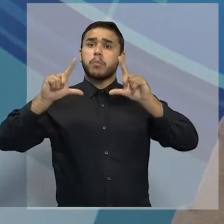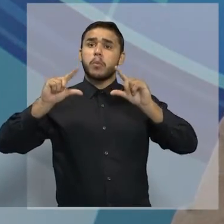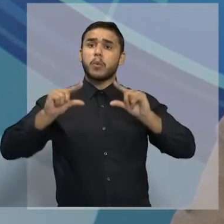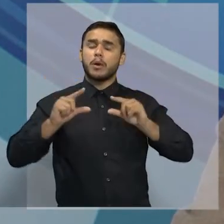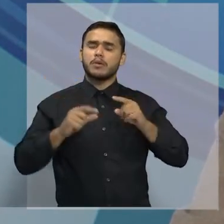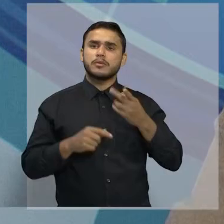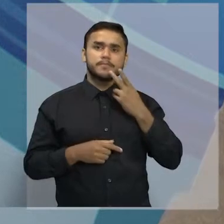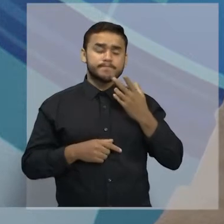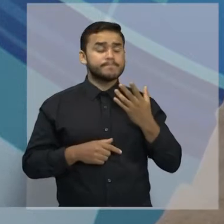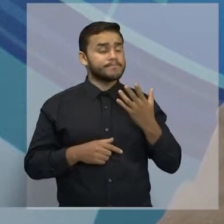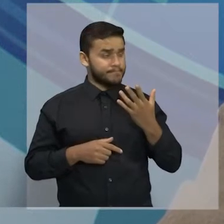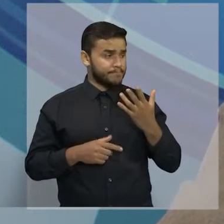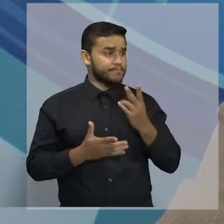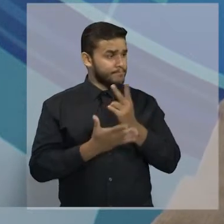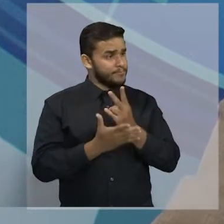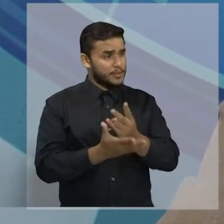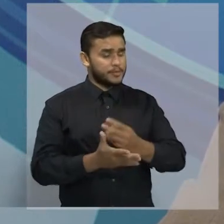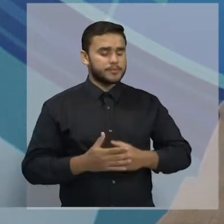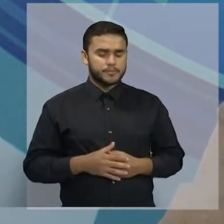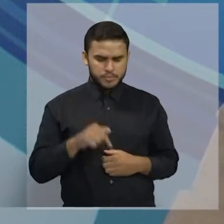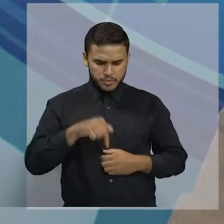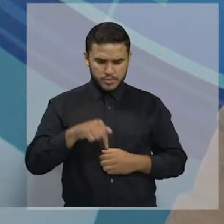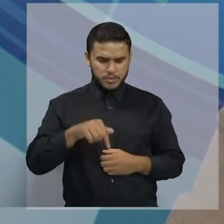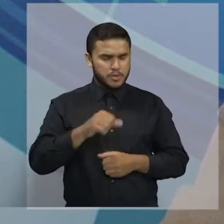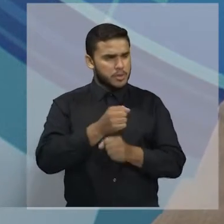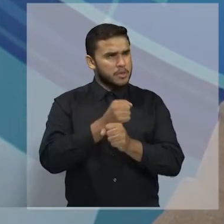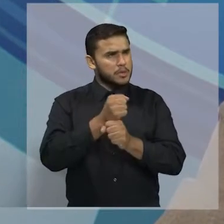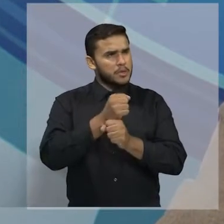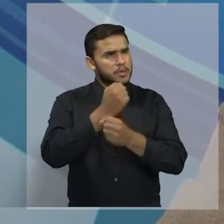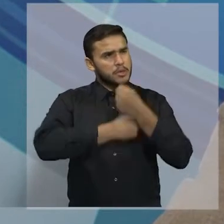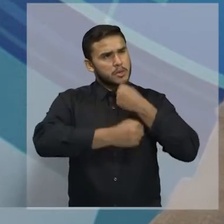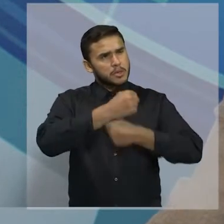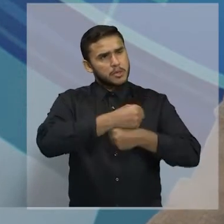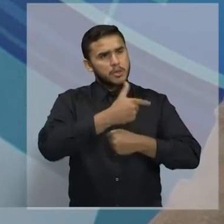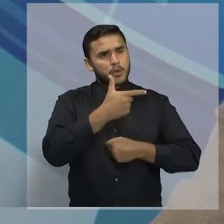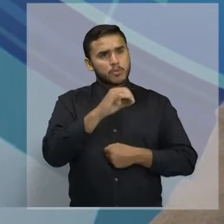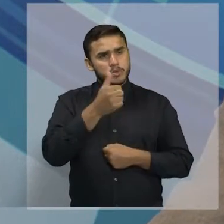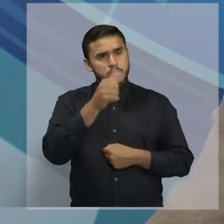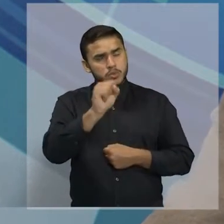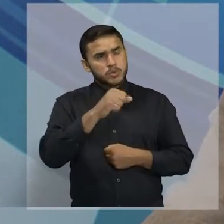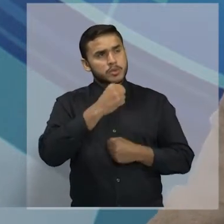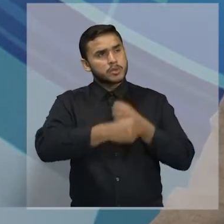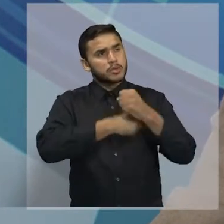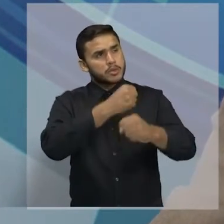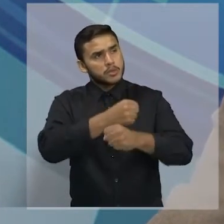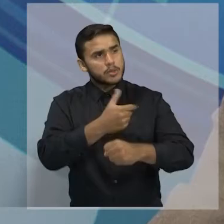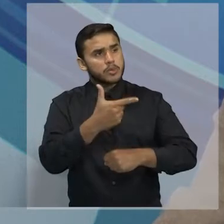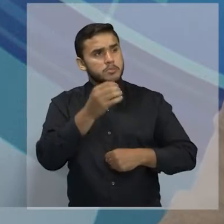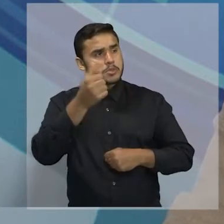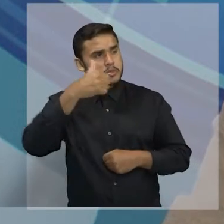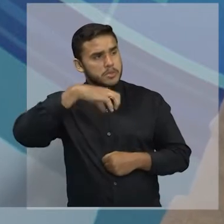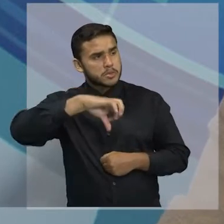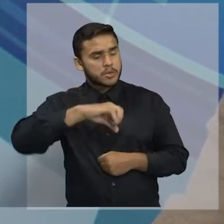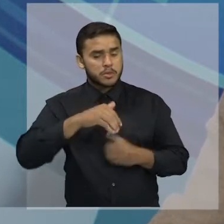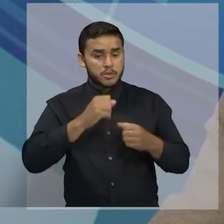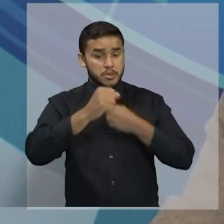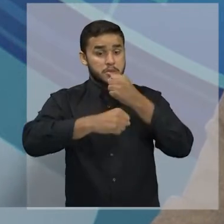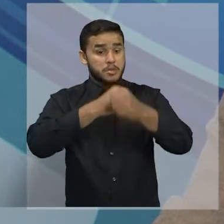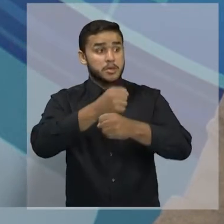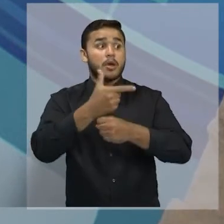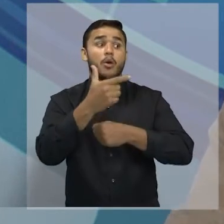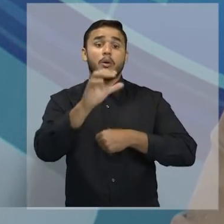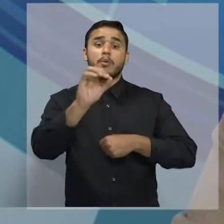um agravante. Nesse ano, 2018, 2019, 2020, é que nós temos a